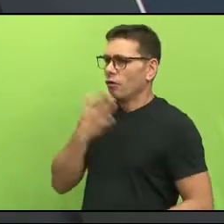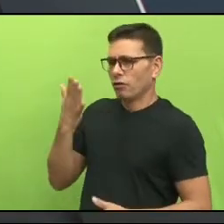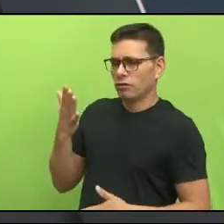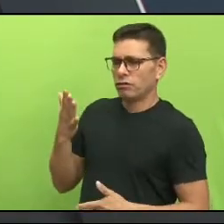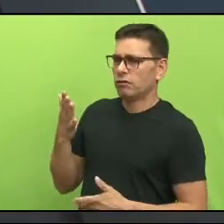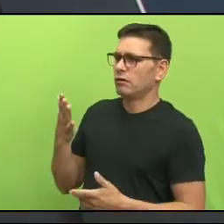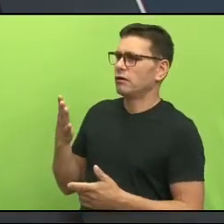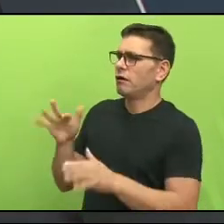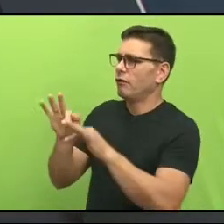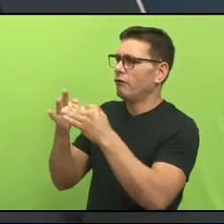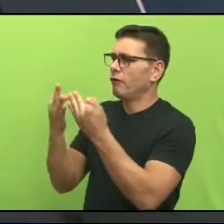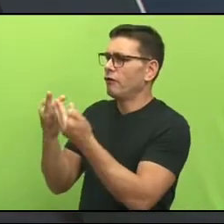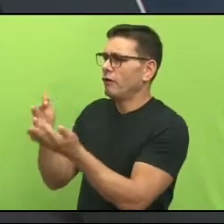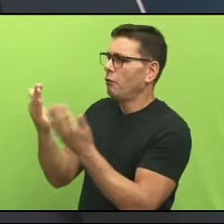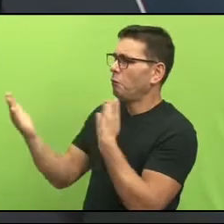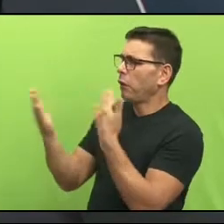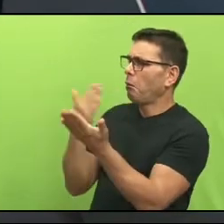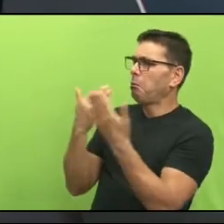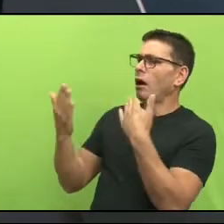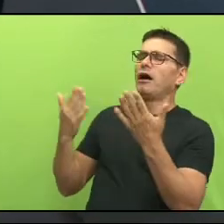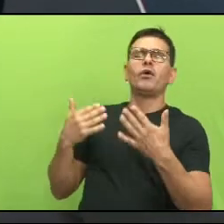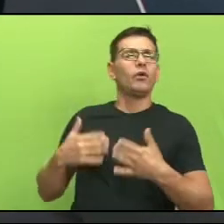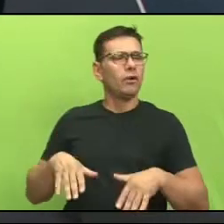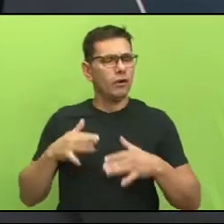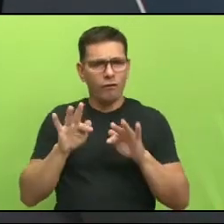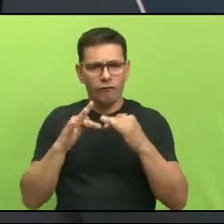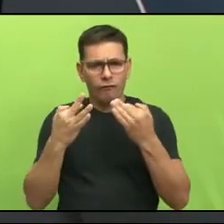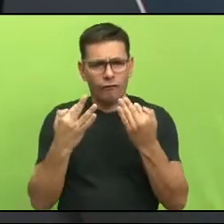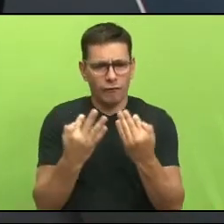Claro, é uma Eu achei terapia muito bonito o maravilhosa. nome. E porque envolve família,